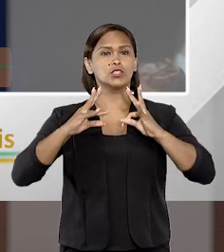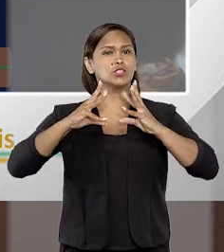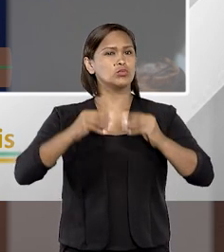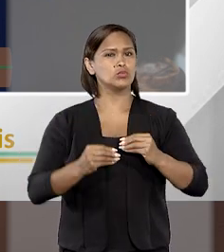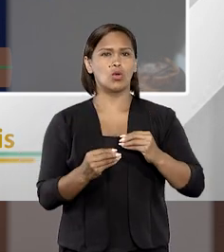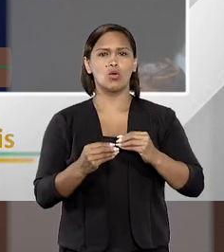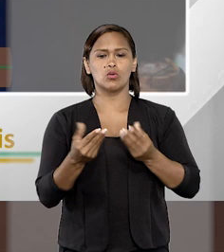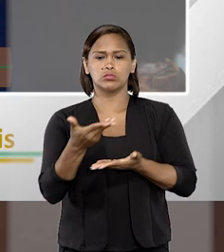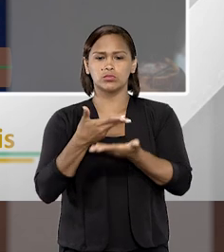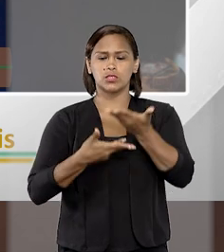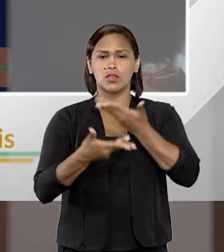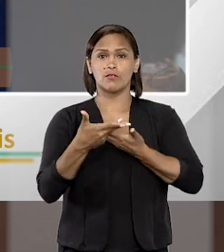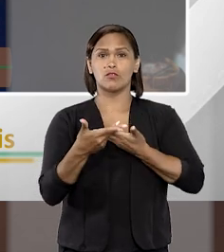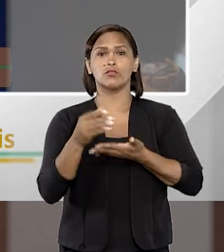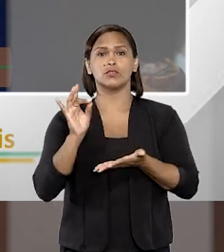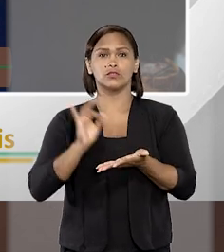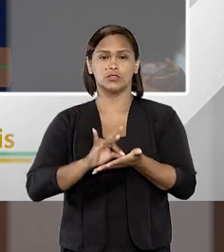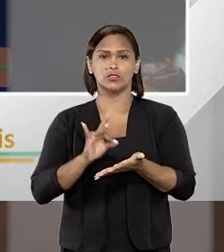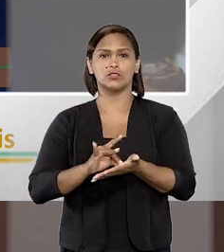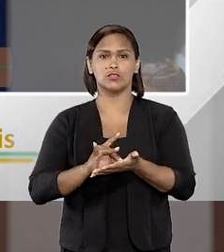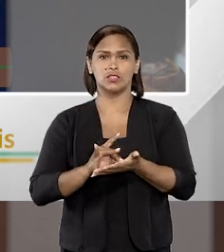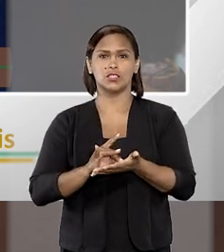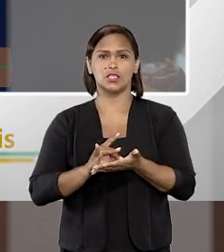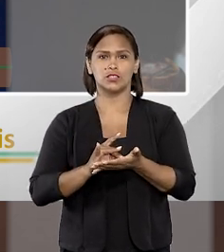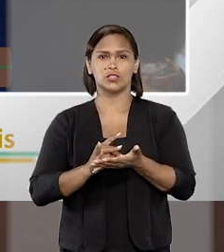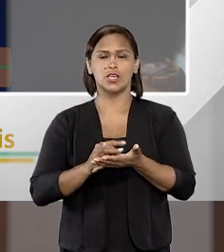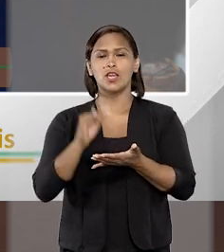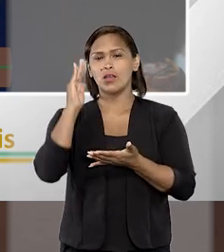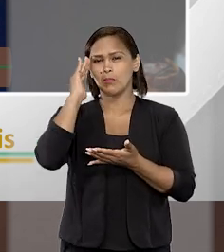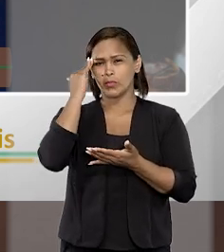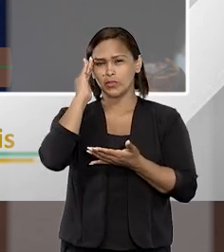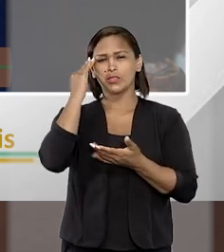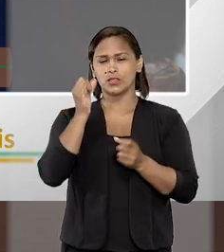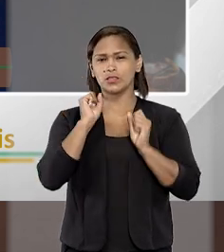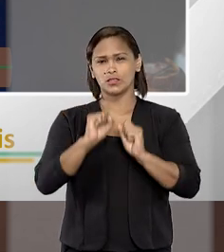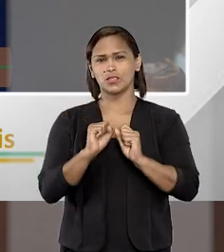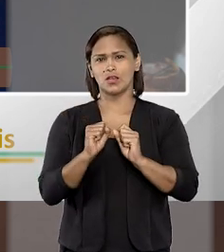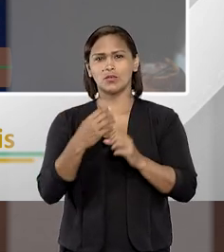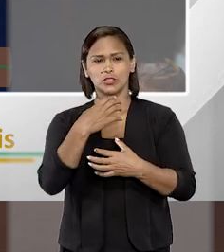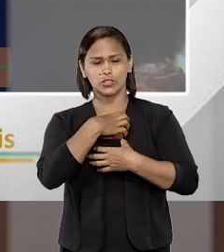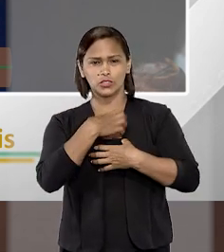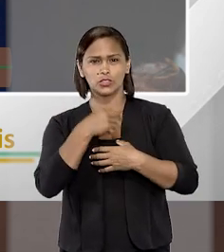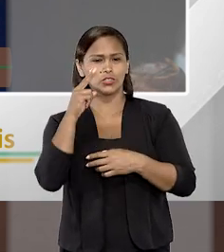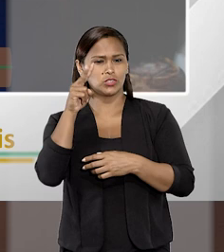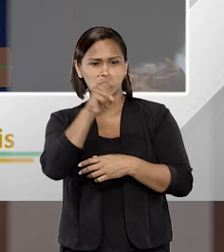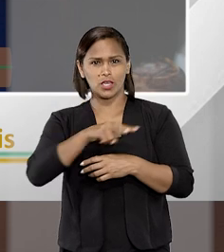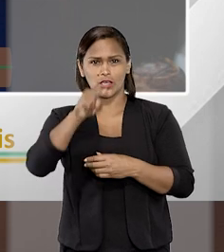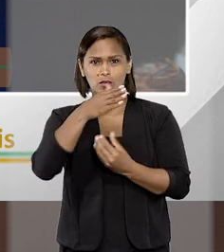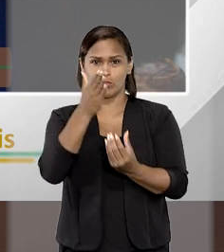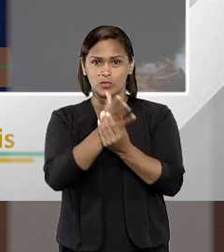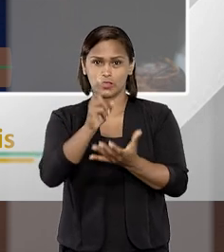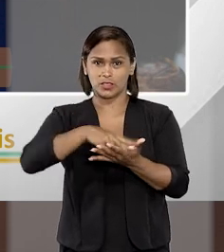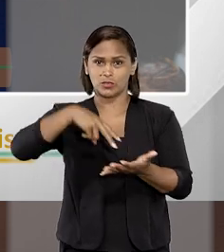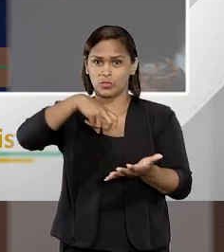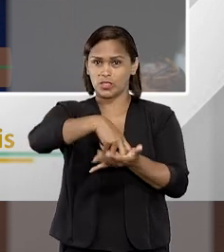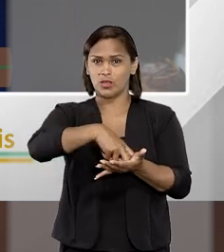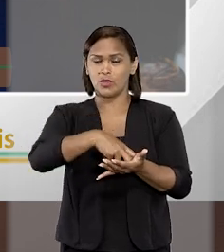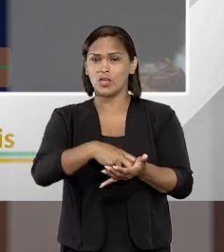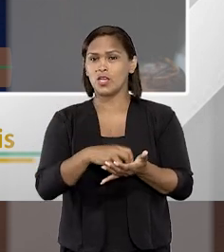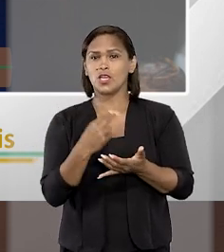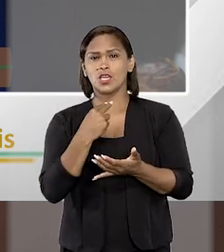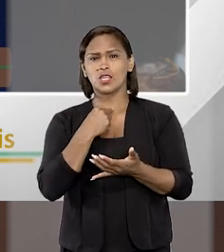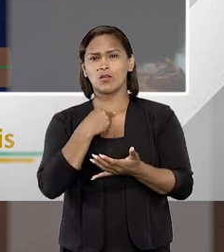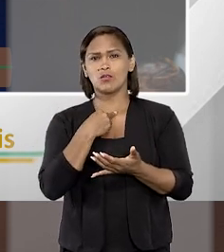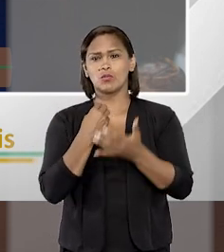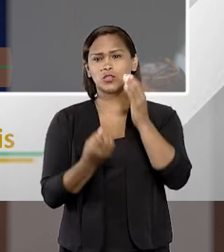nós realmente assimilamos essa nova forma de ver o Processo Penal processo penal que não pode ser